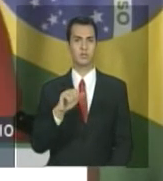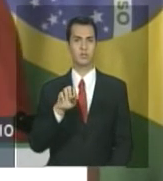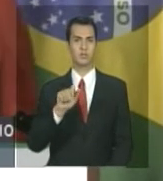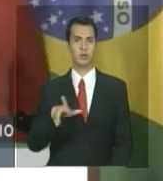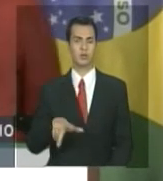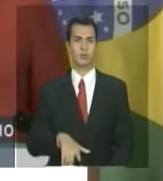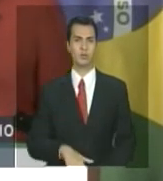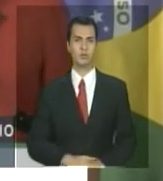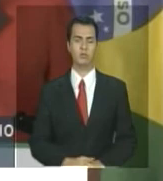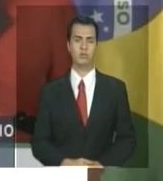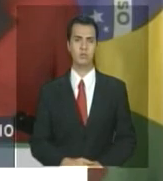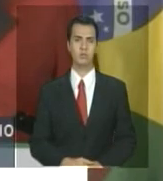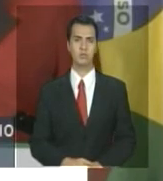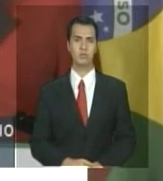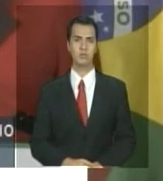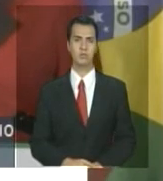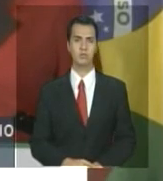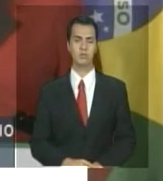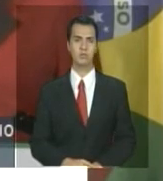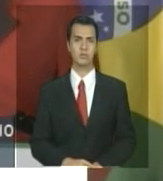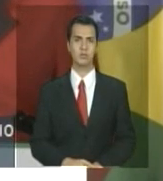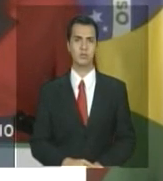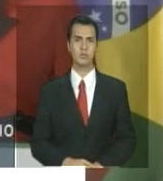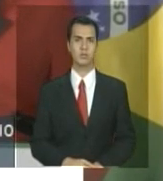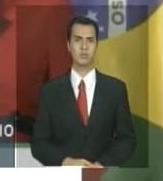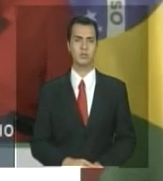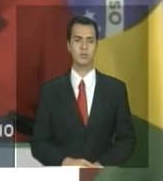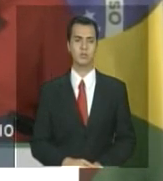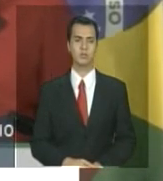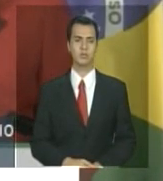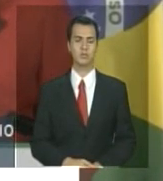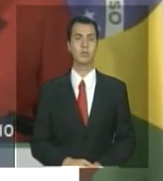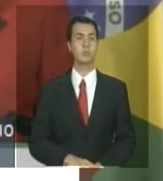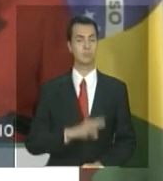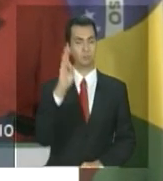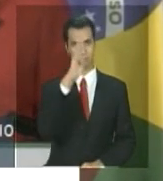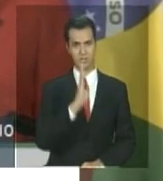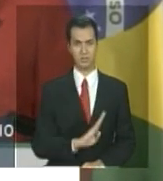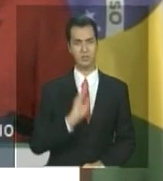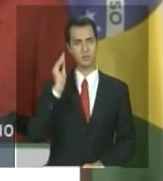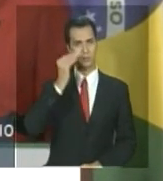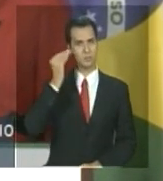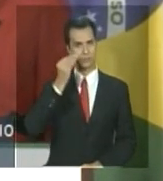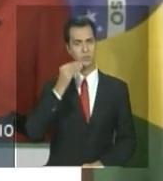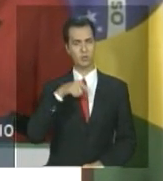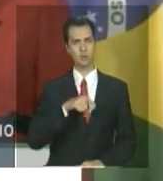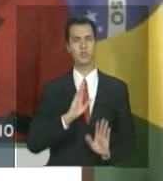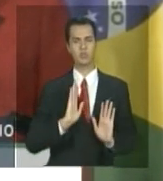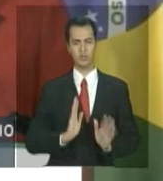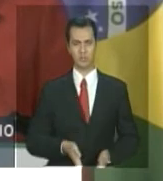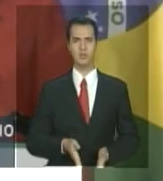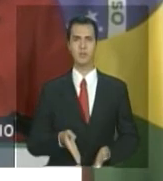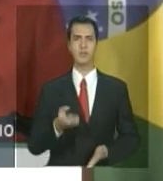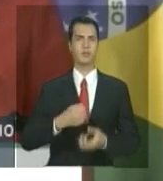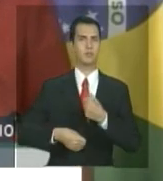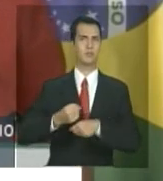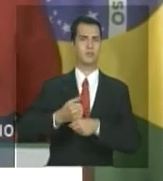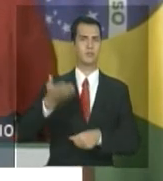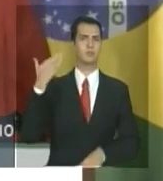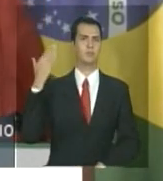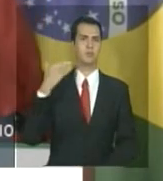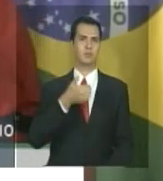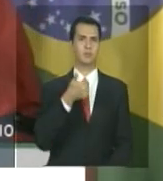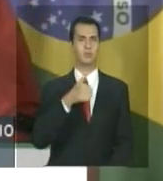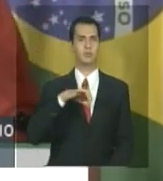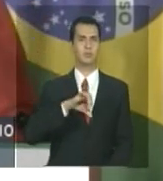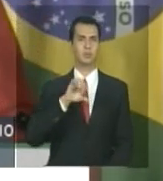O Brasil, é bom que se diga, experimentou essa receita nos anos 80. E sabemos o